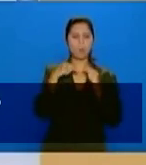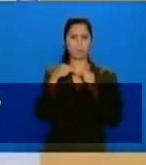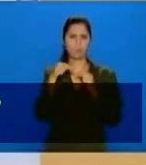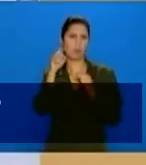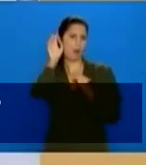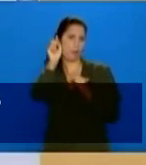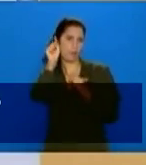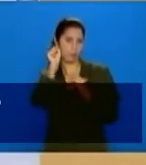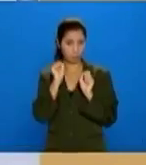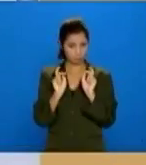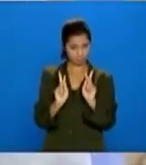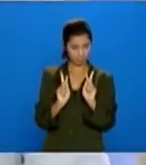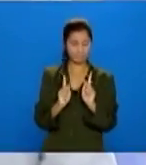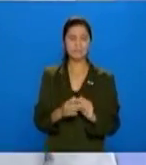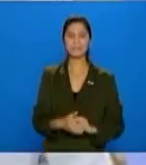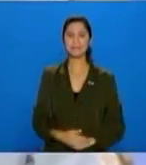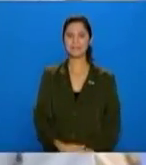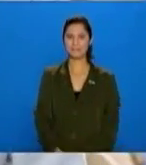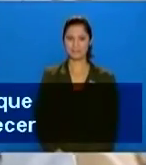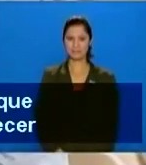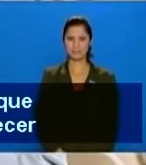da audição, ok?